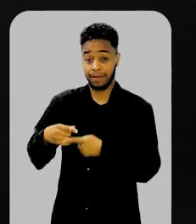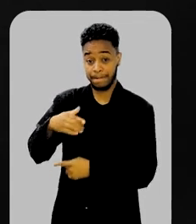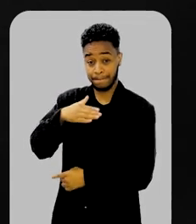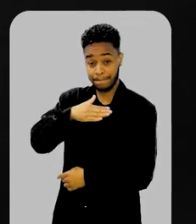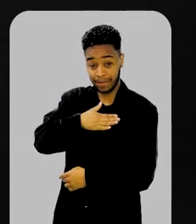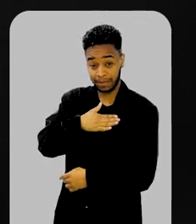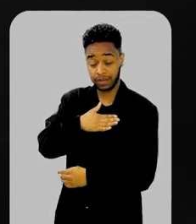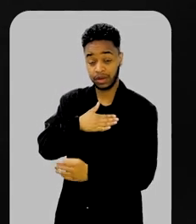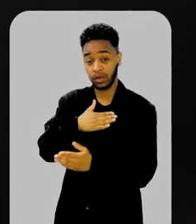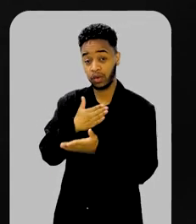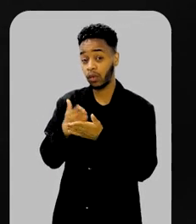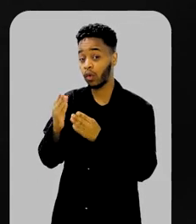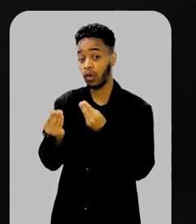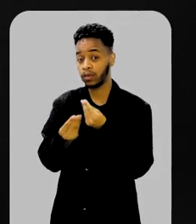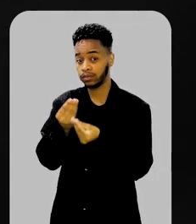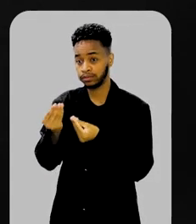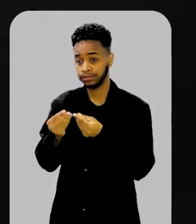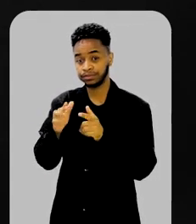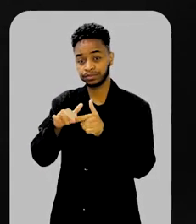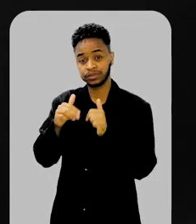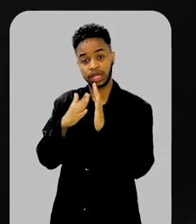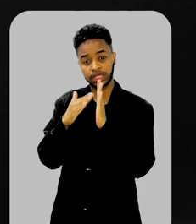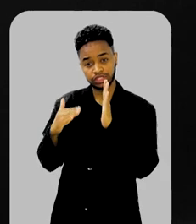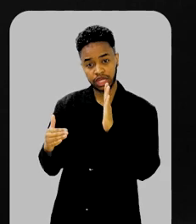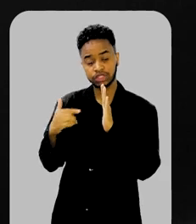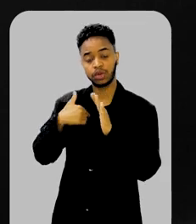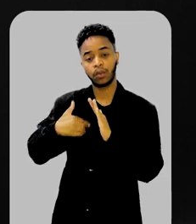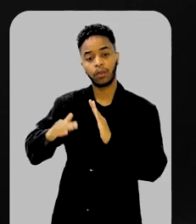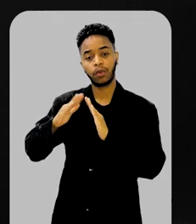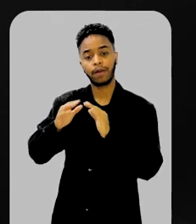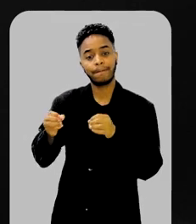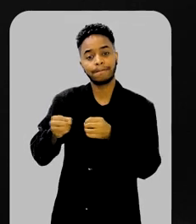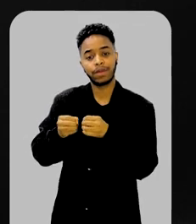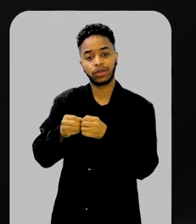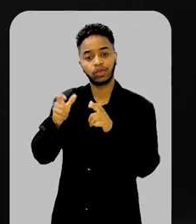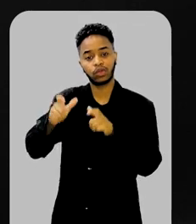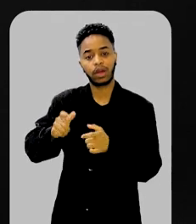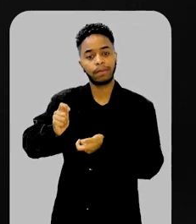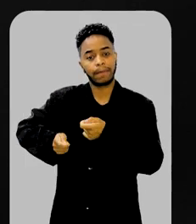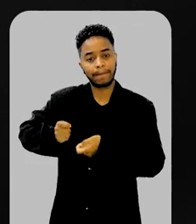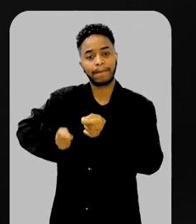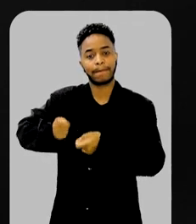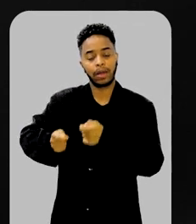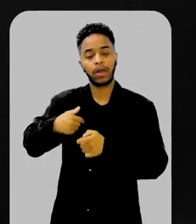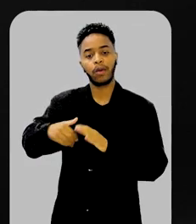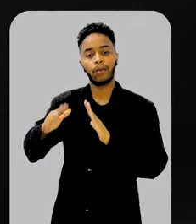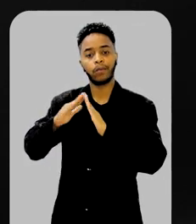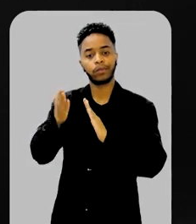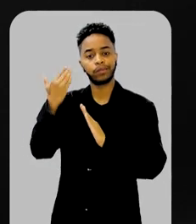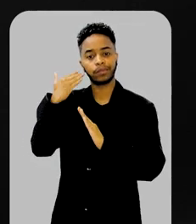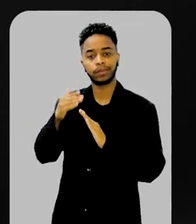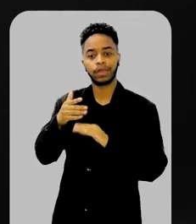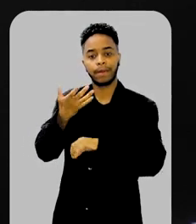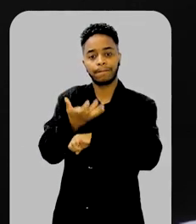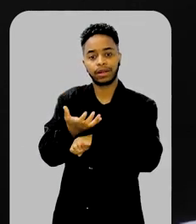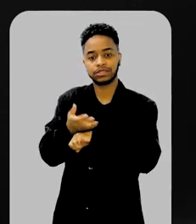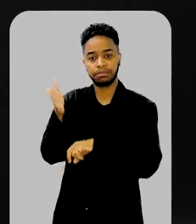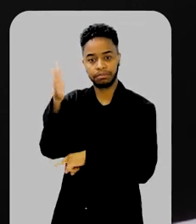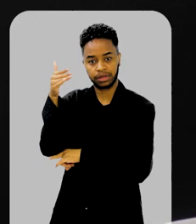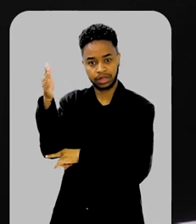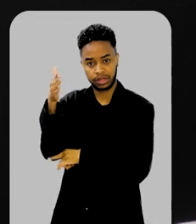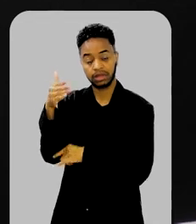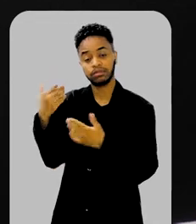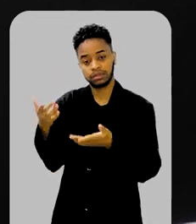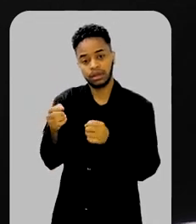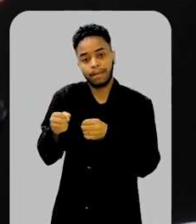para mim começou eh pela questão da estética eu morava perto da concentração Morei muito tempo na Praça da Bandeira Hum então eu